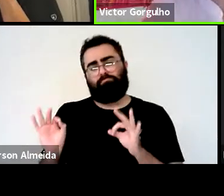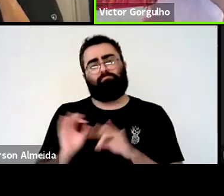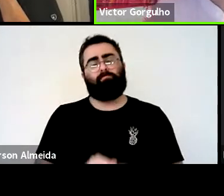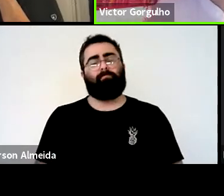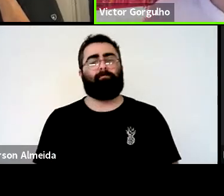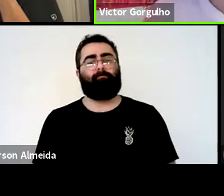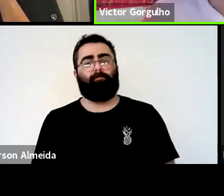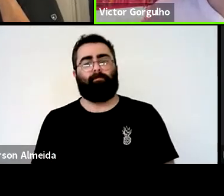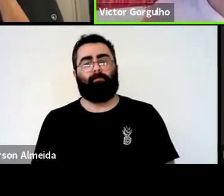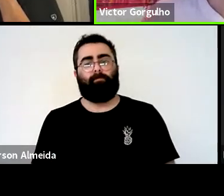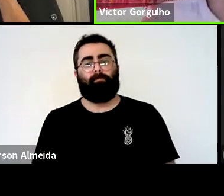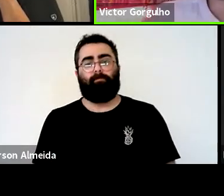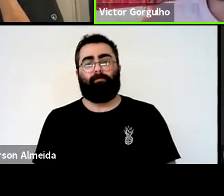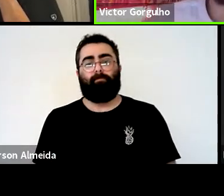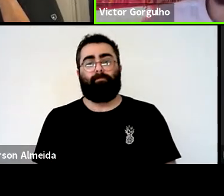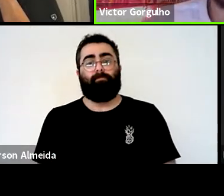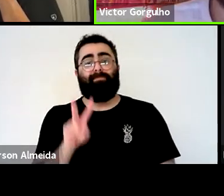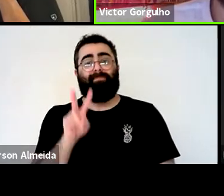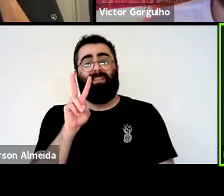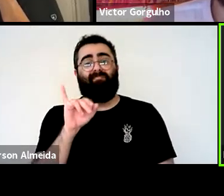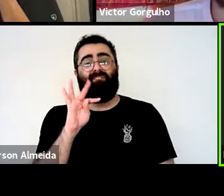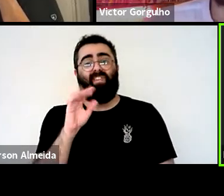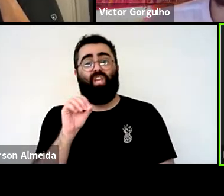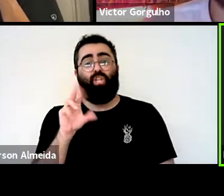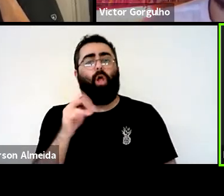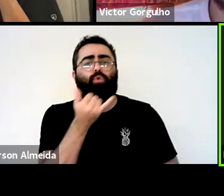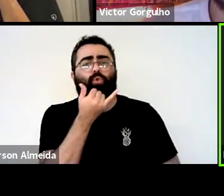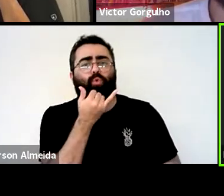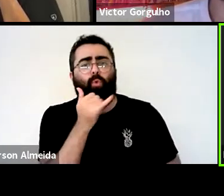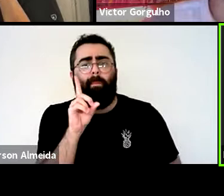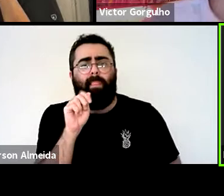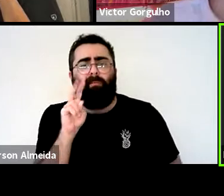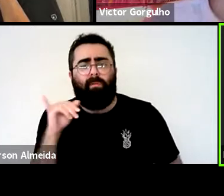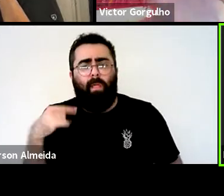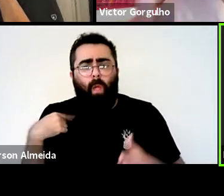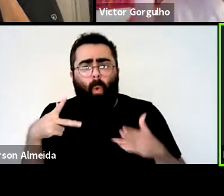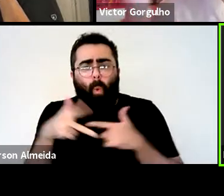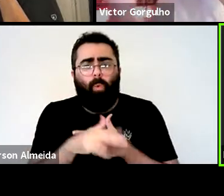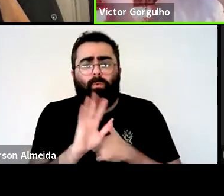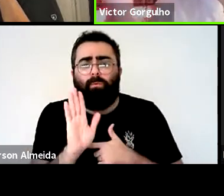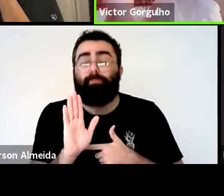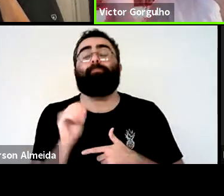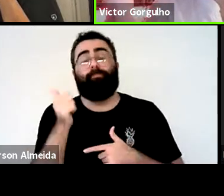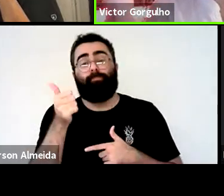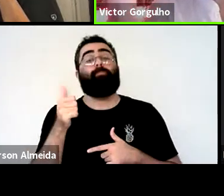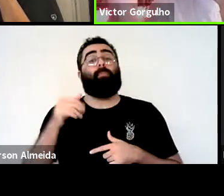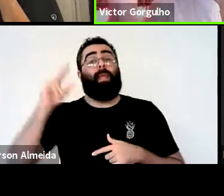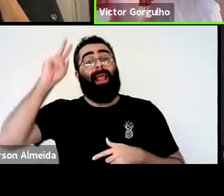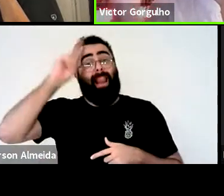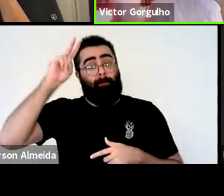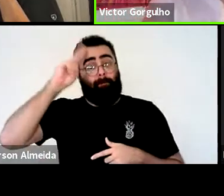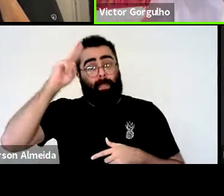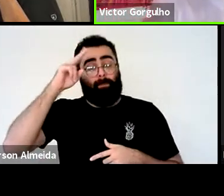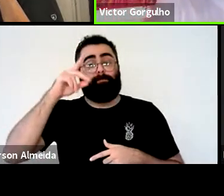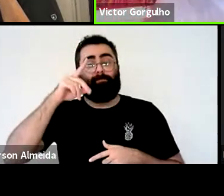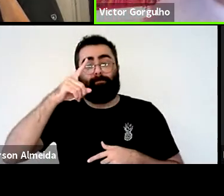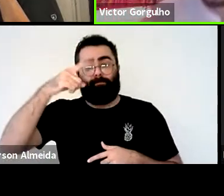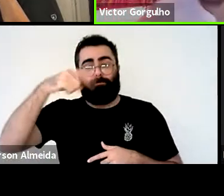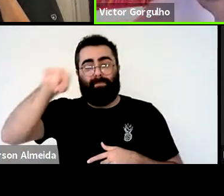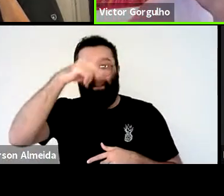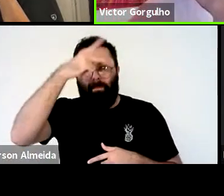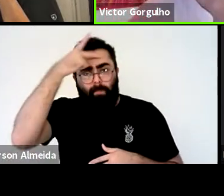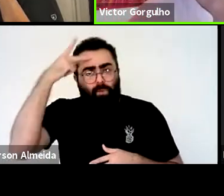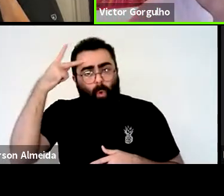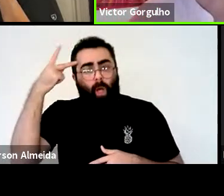Mas vou aproveitar. Desculpa, Davi. Não, Desculpa. pode falar, amigo. Só lembrando para o pessoal que estiver